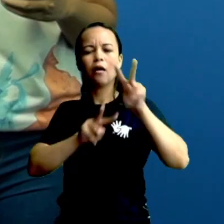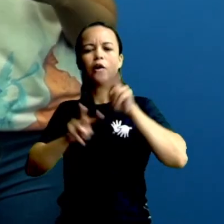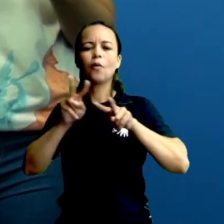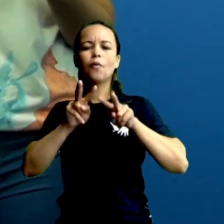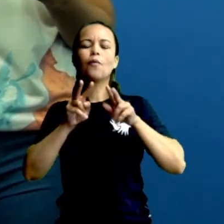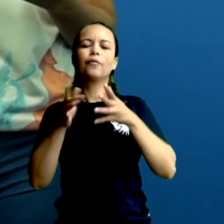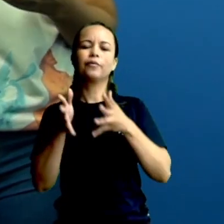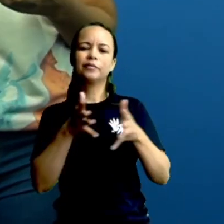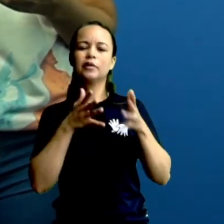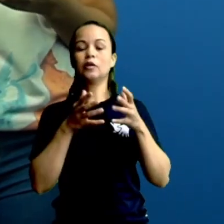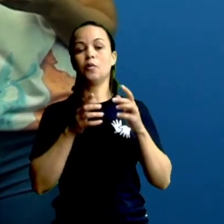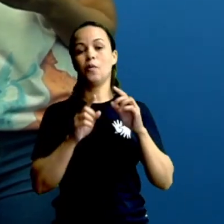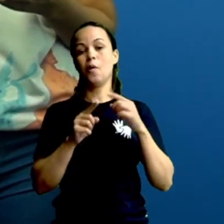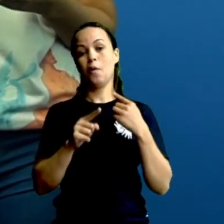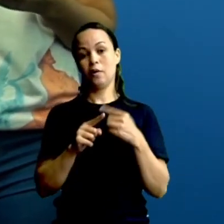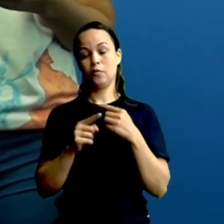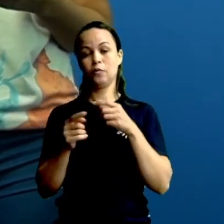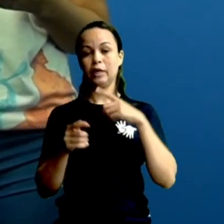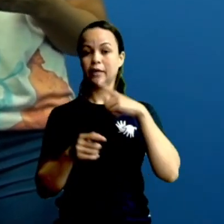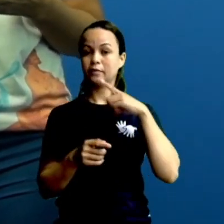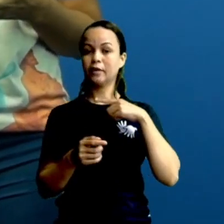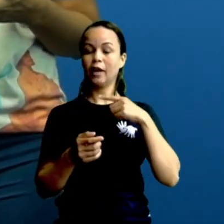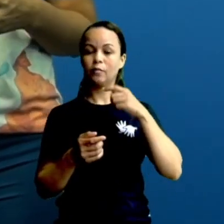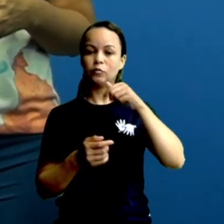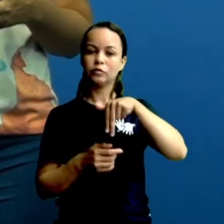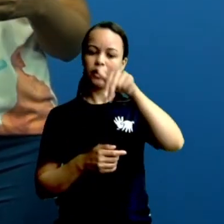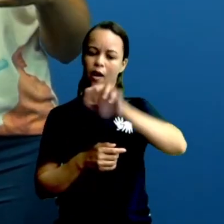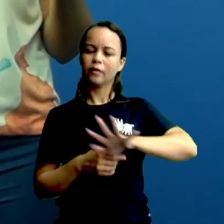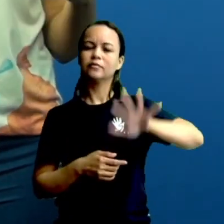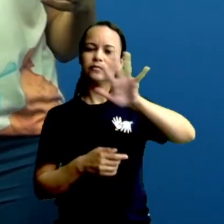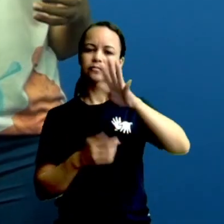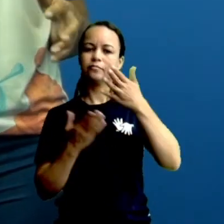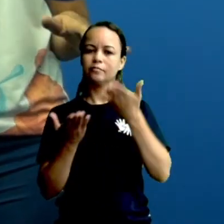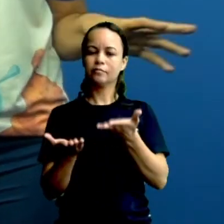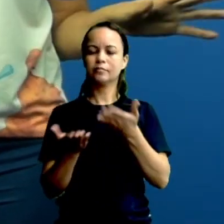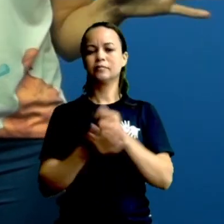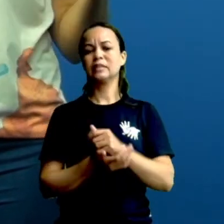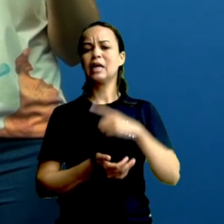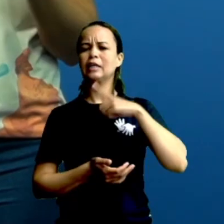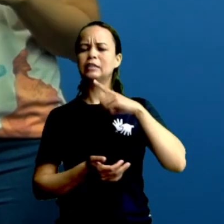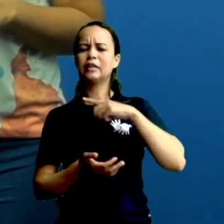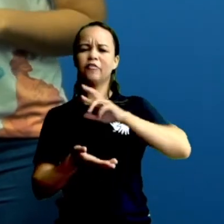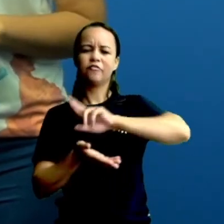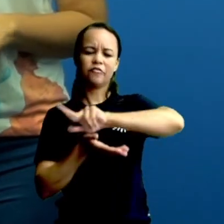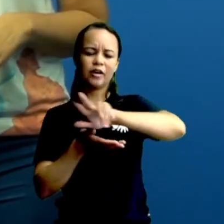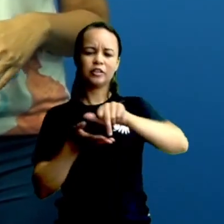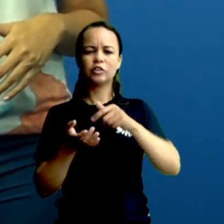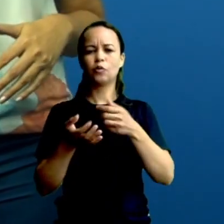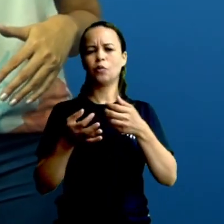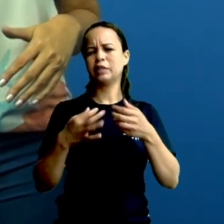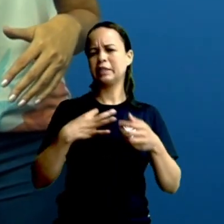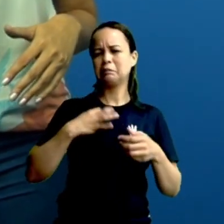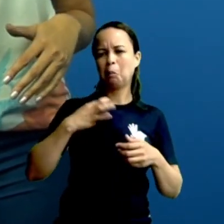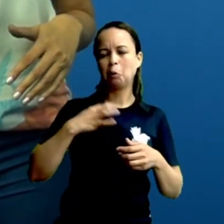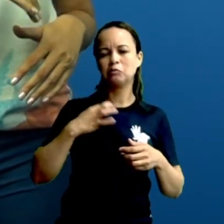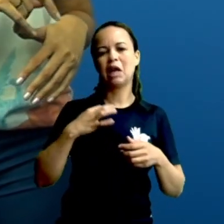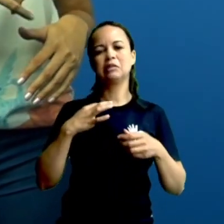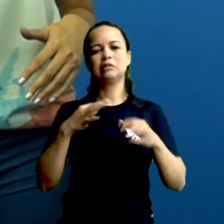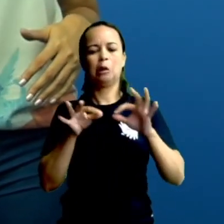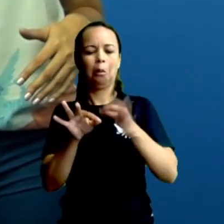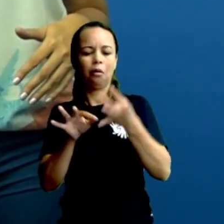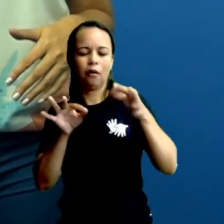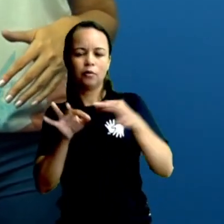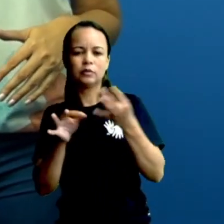com cuidado para o que a gente produz na nossa região. E aí entra de tudo, do que é produzido com tecido,